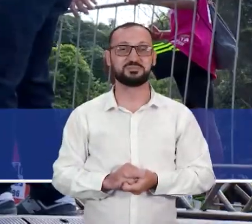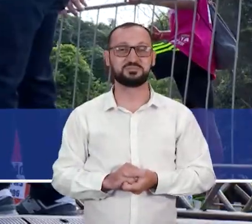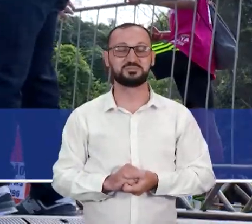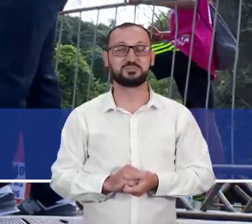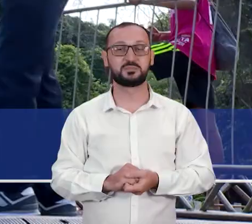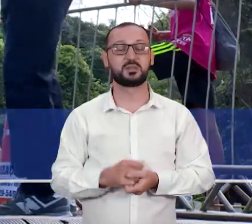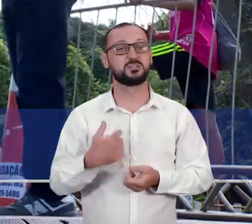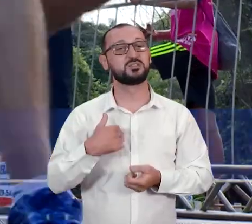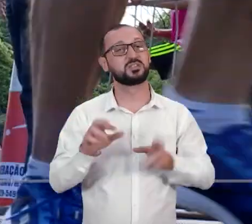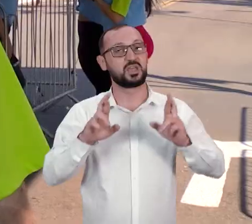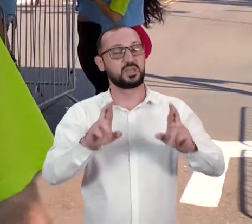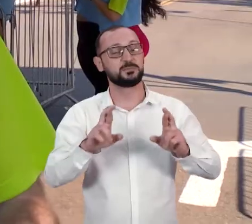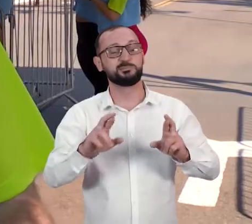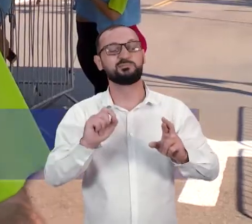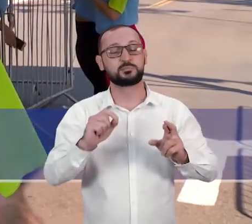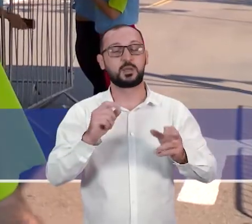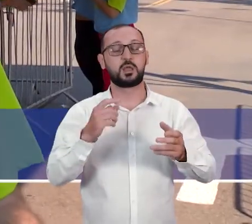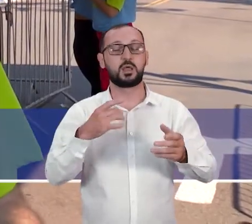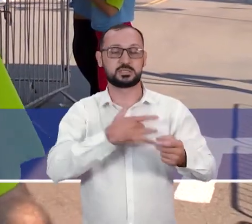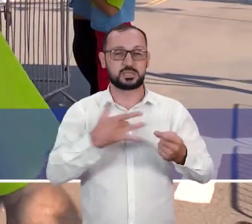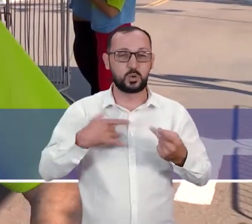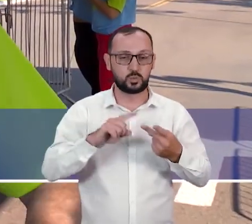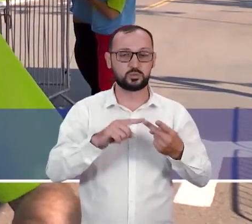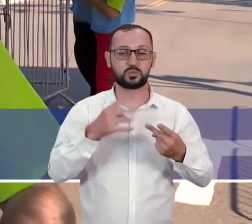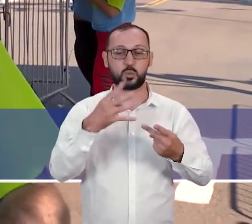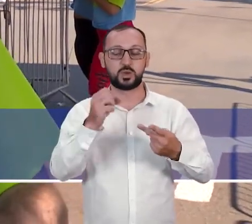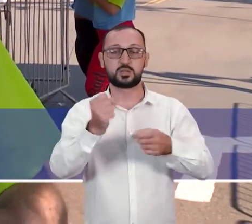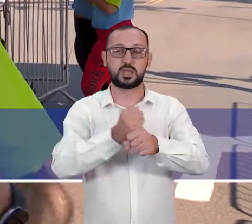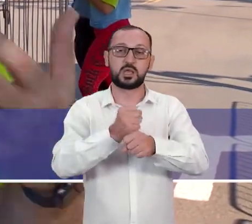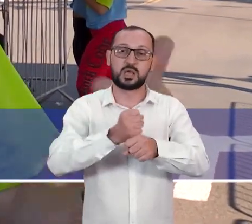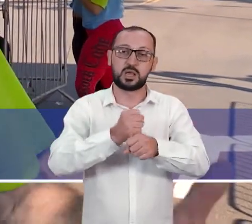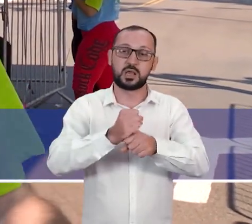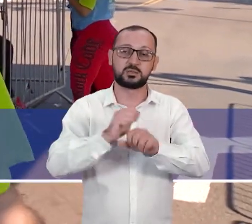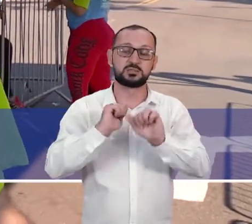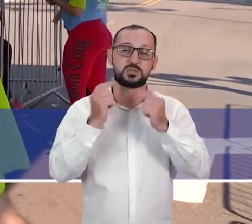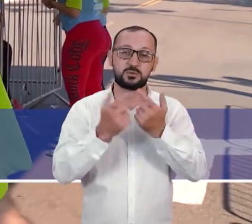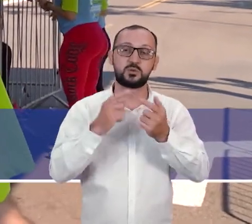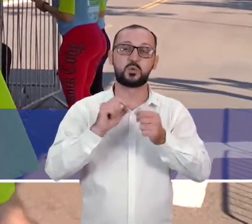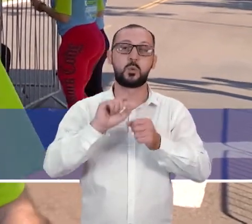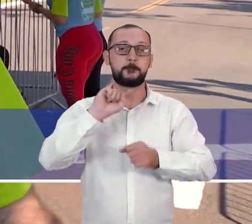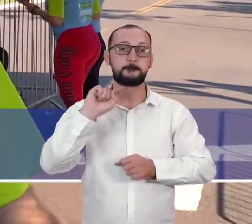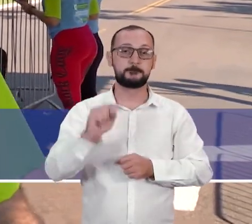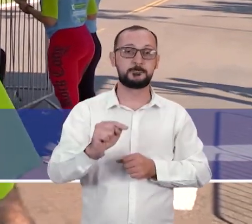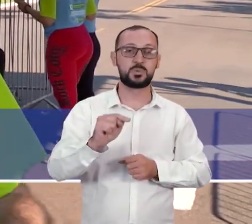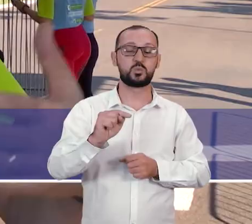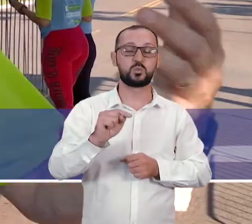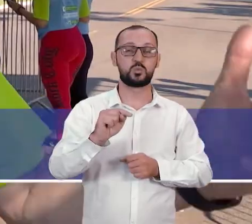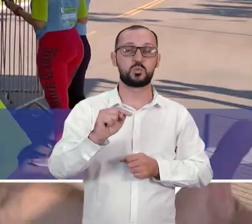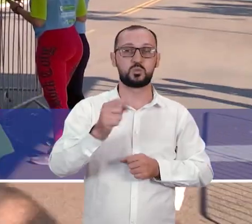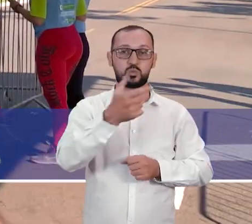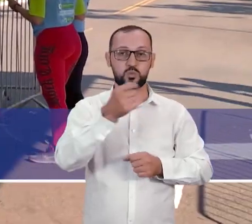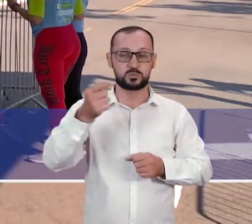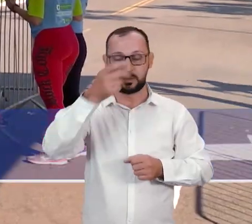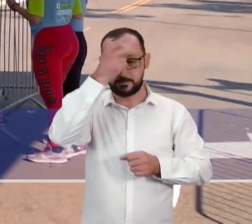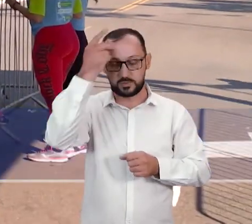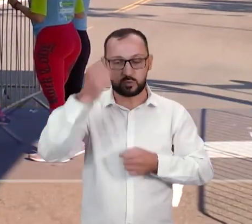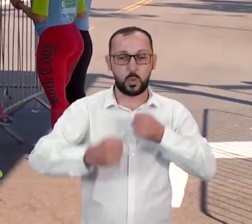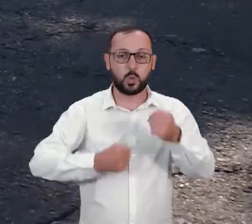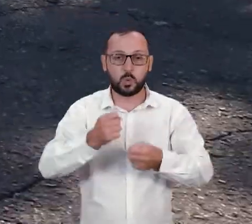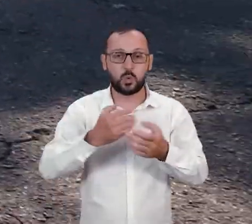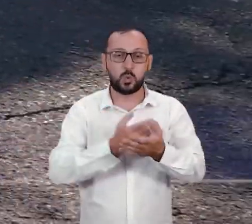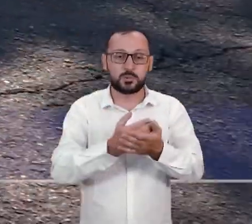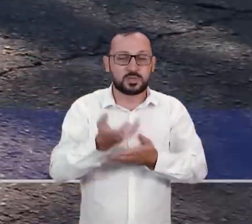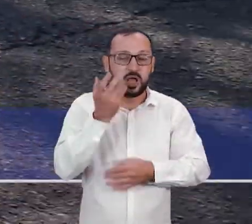ano. Comemorar a saúde, comemorar os 40 anos da Assembleia Legislativa com 1.200 pessoas